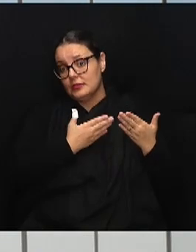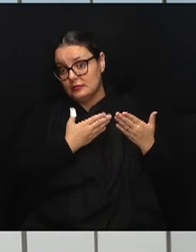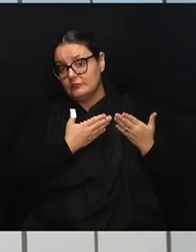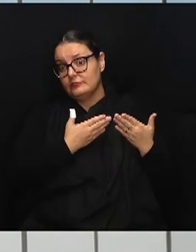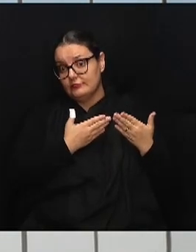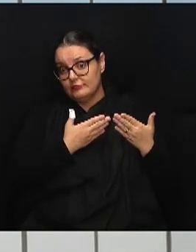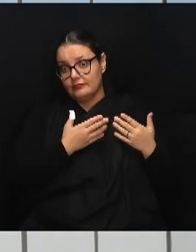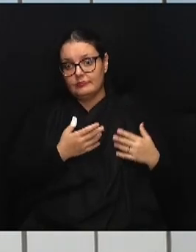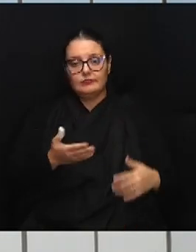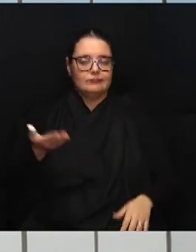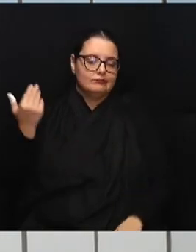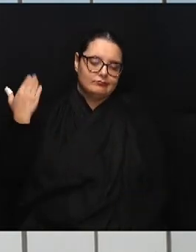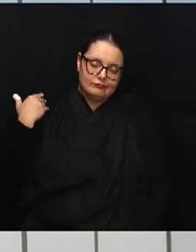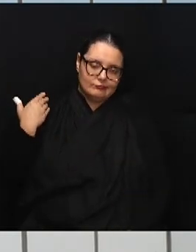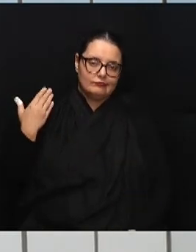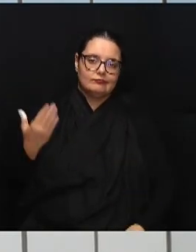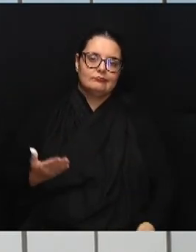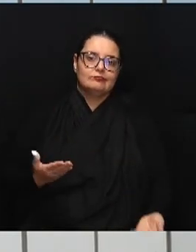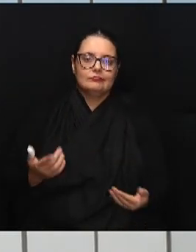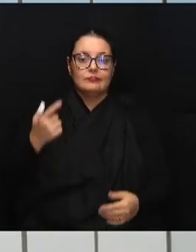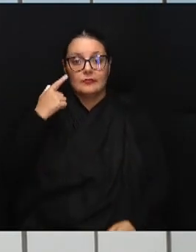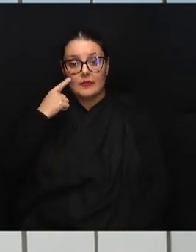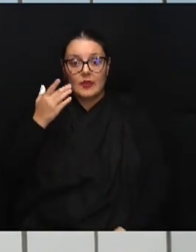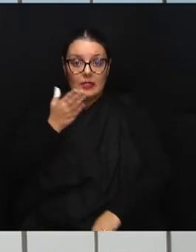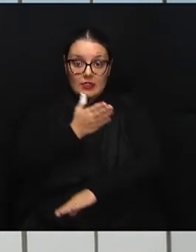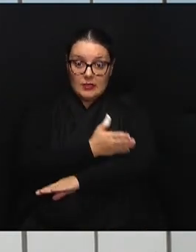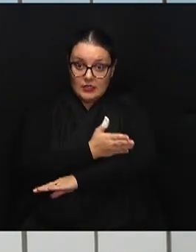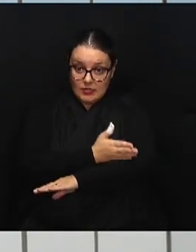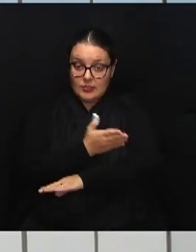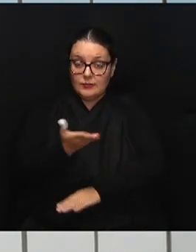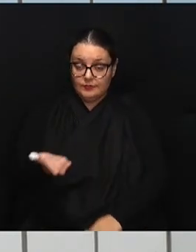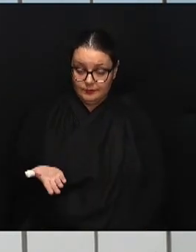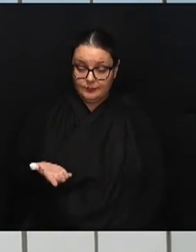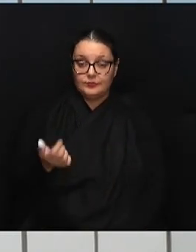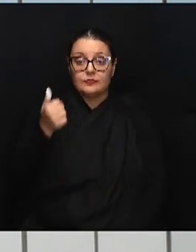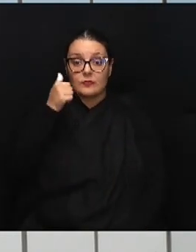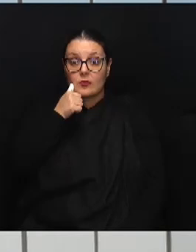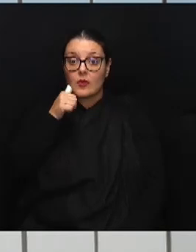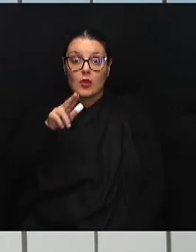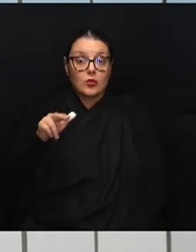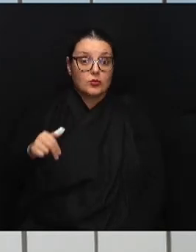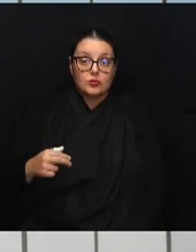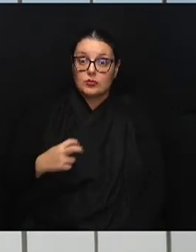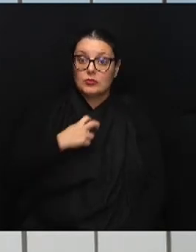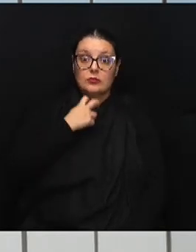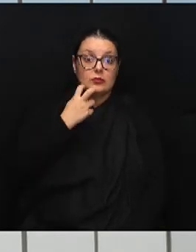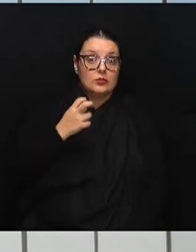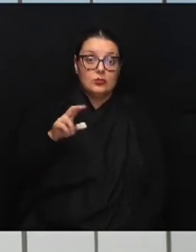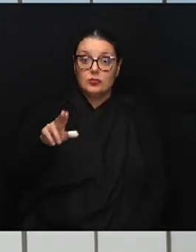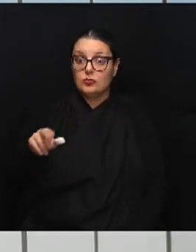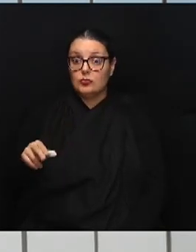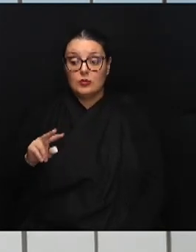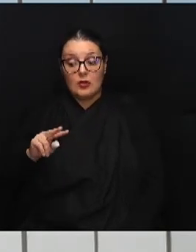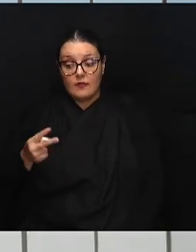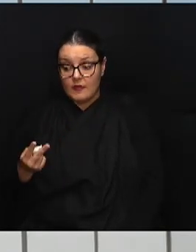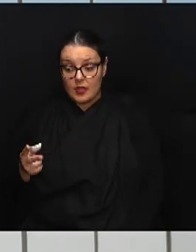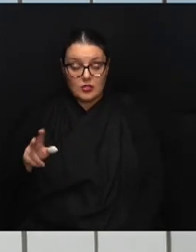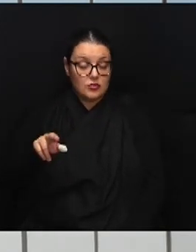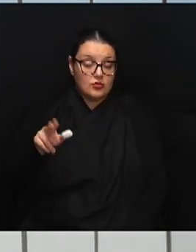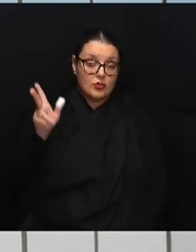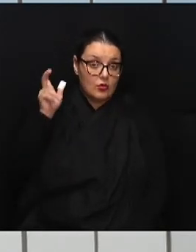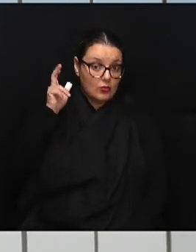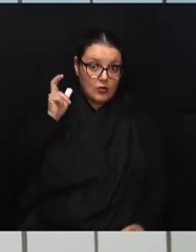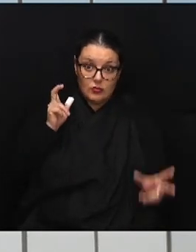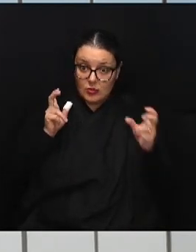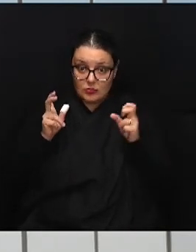na antiguidade, na Idade Média, né? Uhum. Então, a mulher, ela nunca teve voz, ela nunca foi ouvida, ela